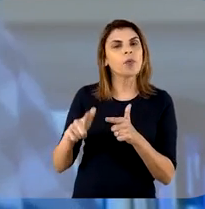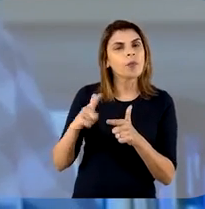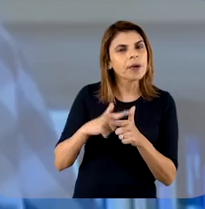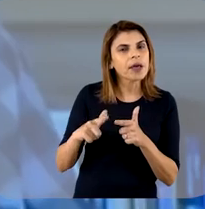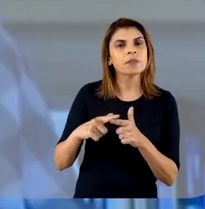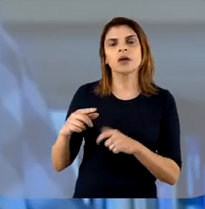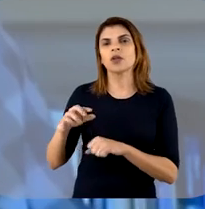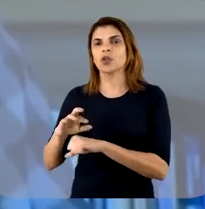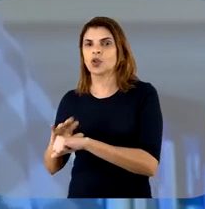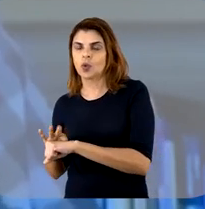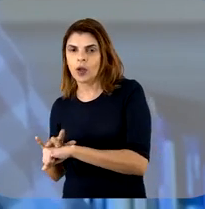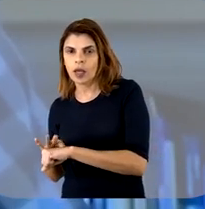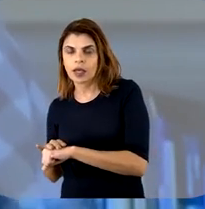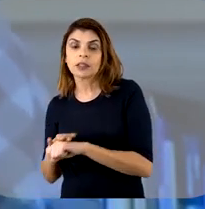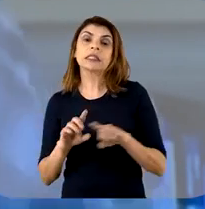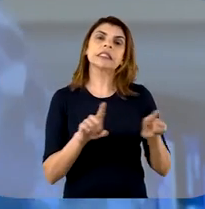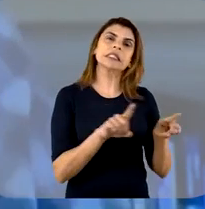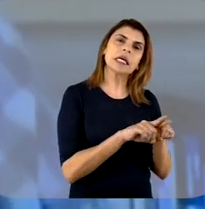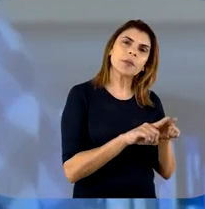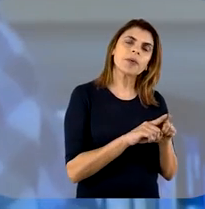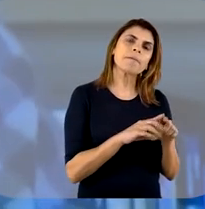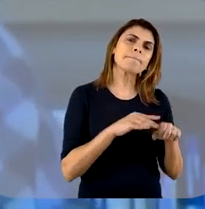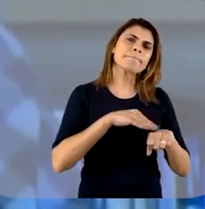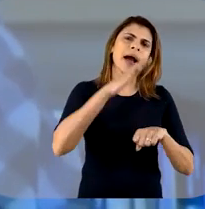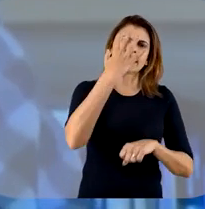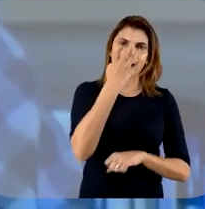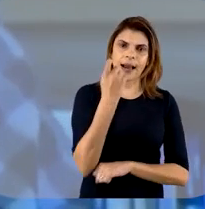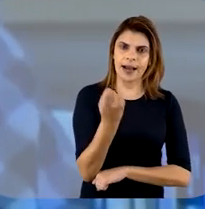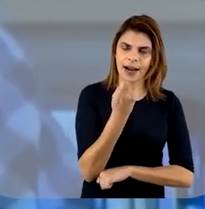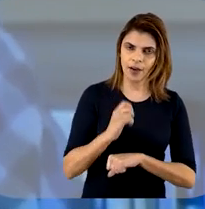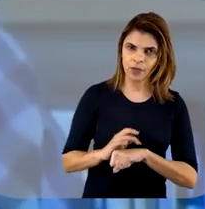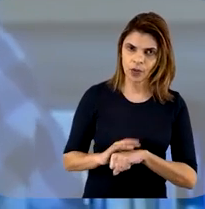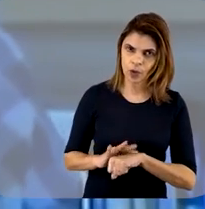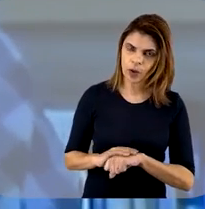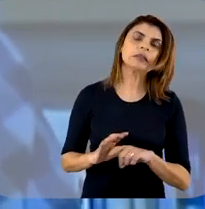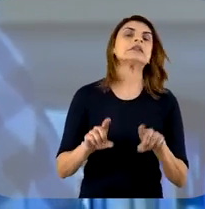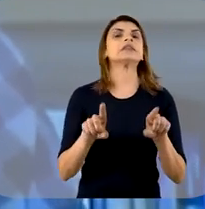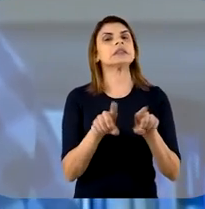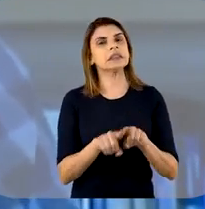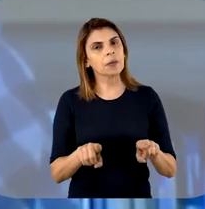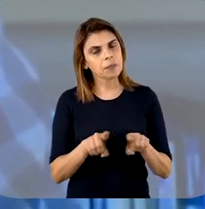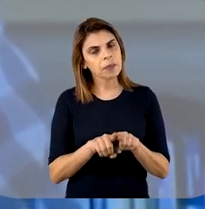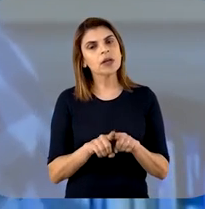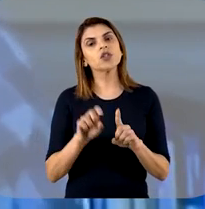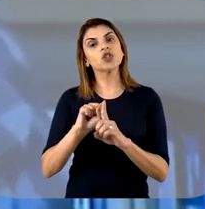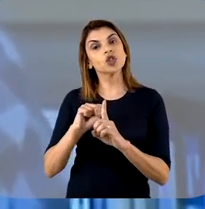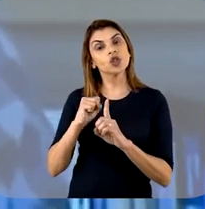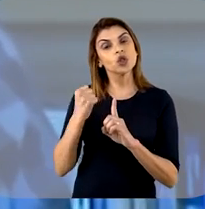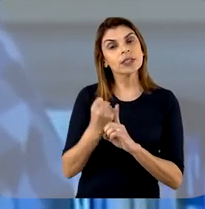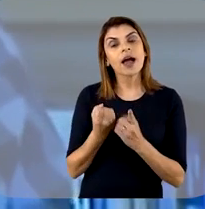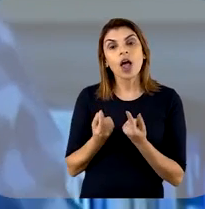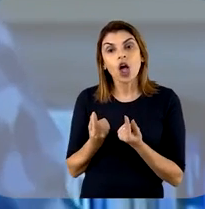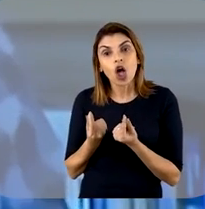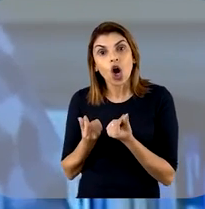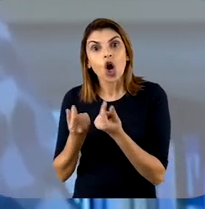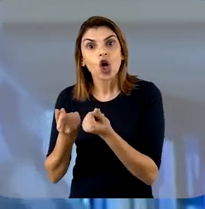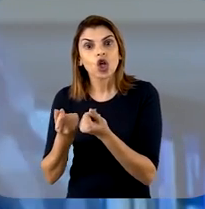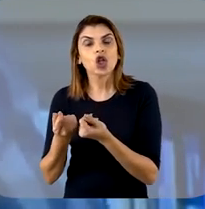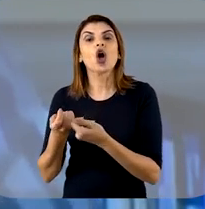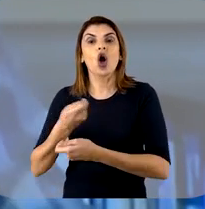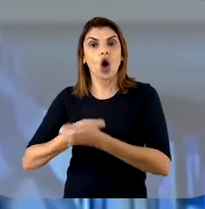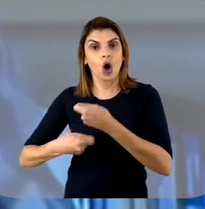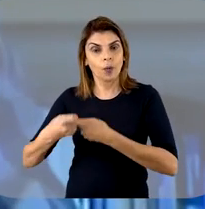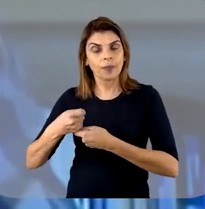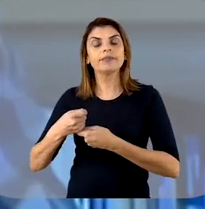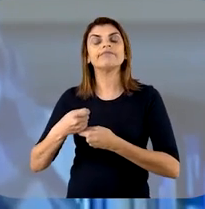da doença quanto das formas mais graves da doença e também os efeitos sociais e econômicos da doença, também